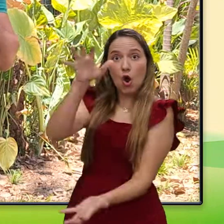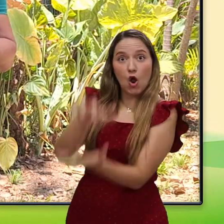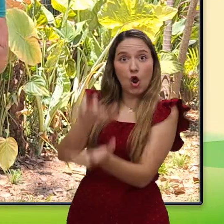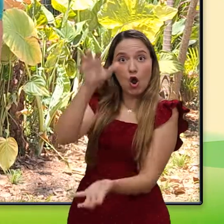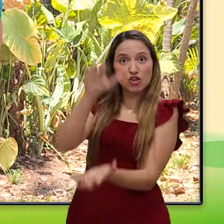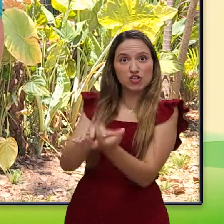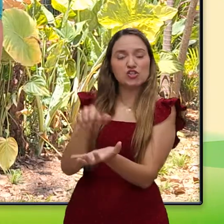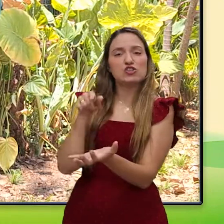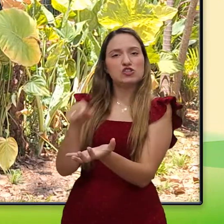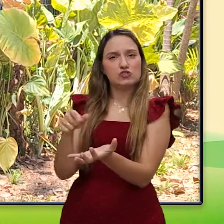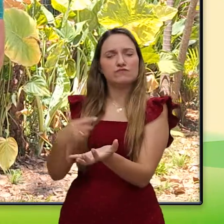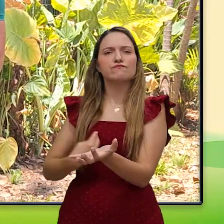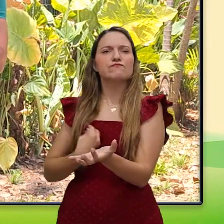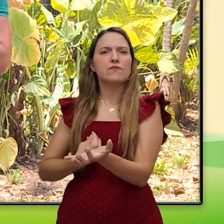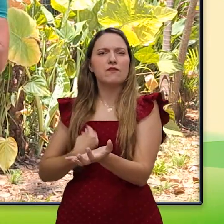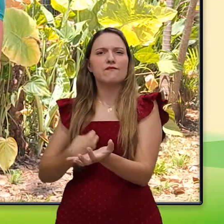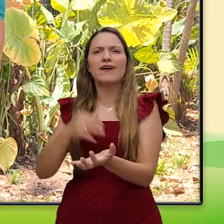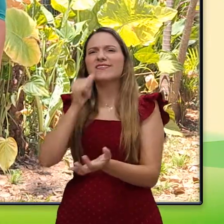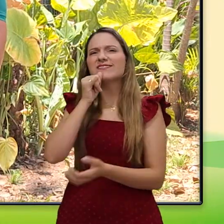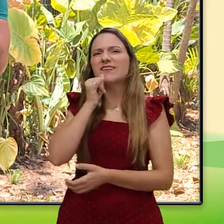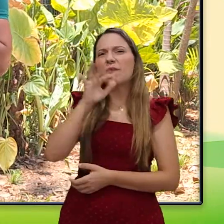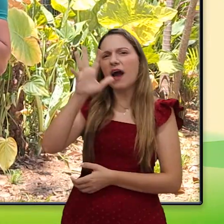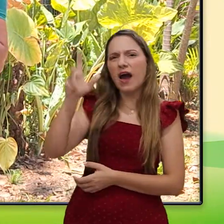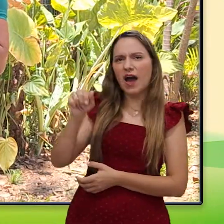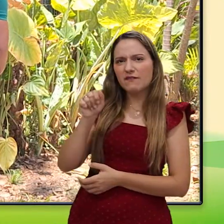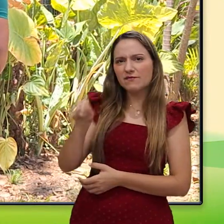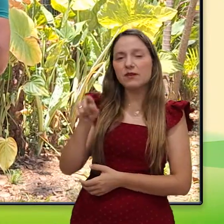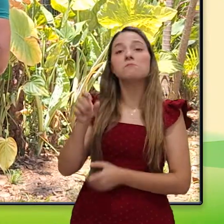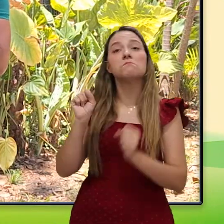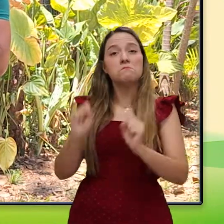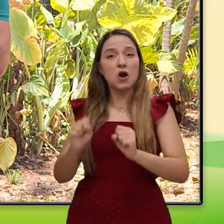crocodilos, eles podem se alimentar, por exemplo, um crocodilo que